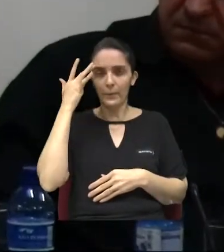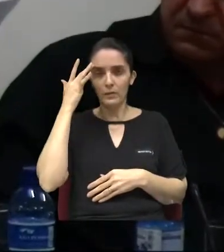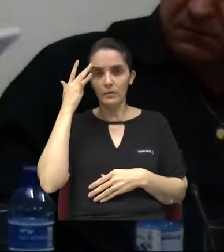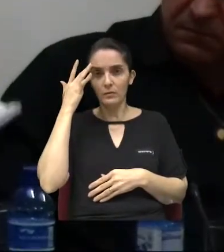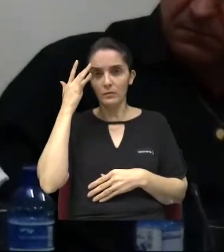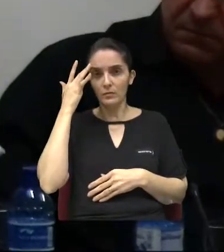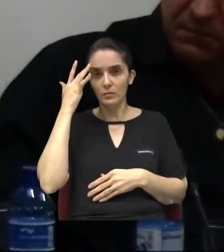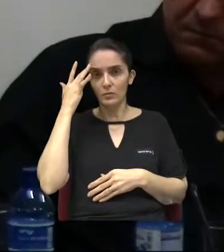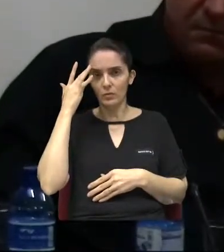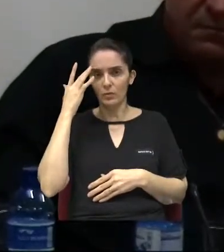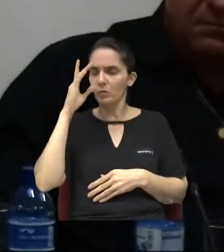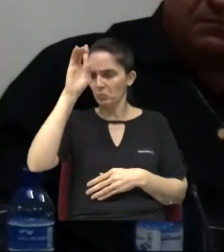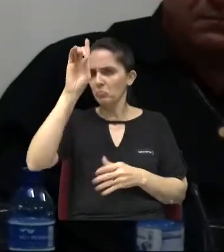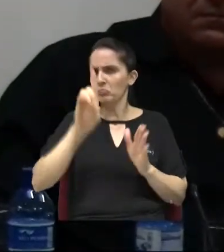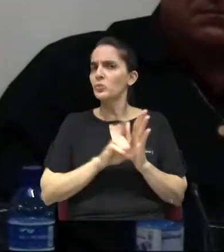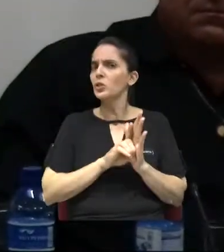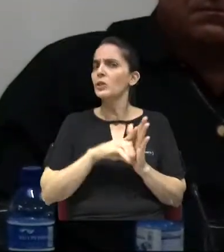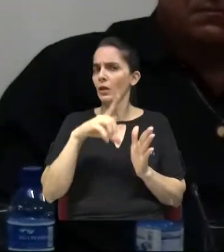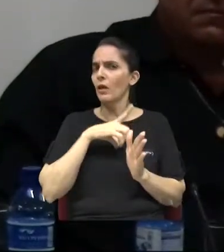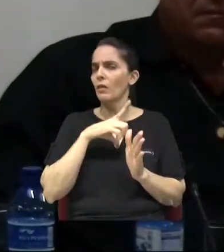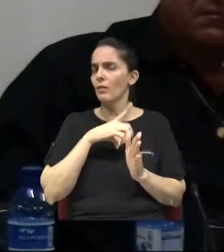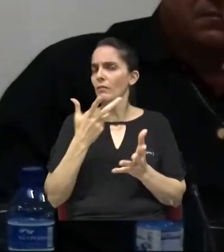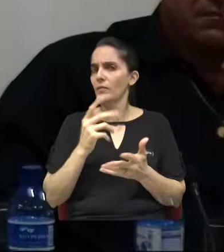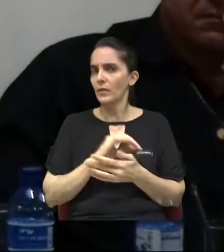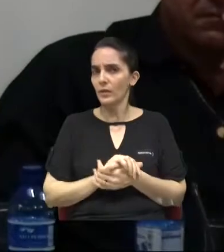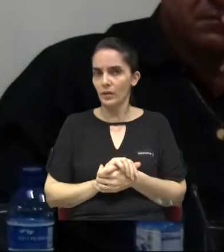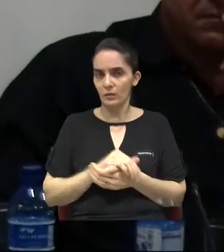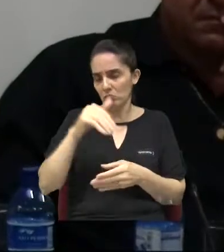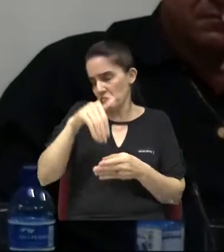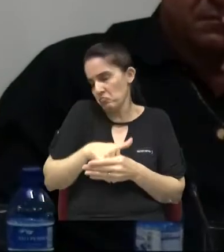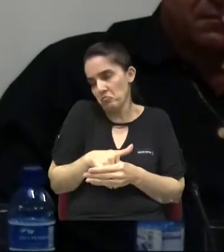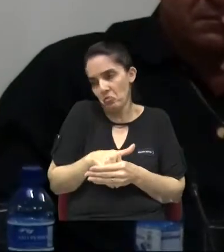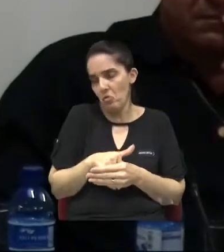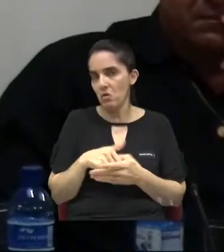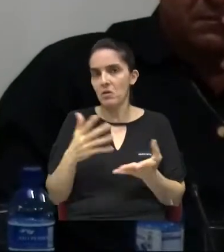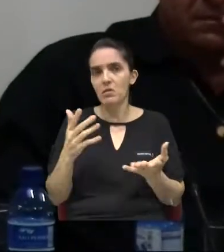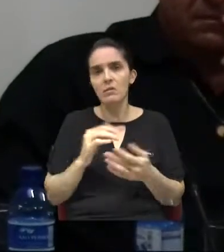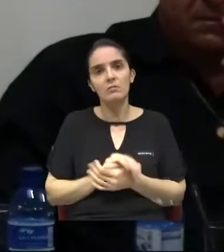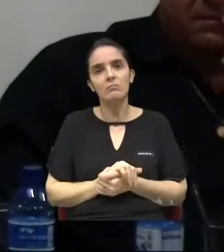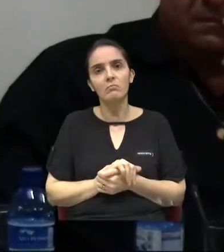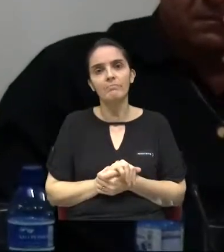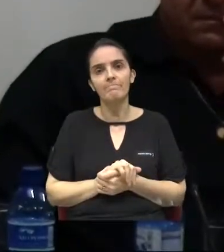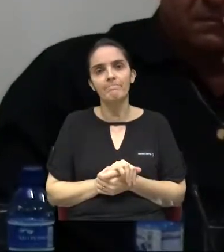todo o seu direito, ele é votante,